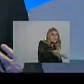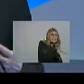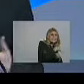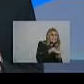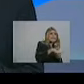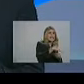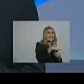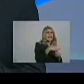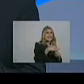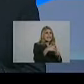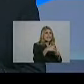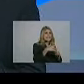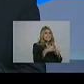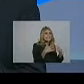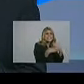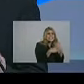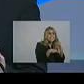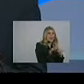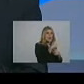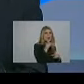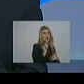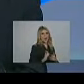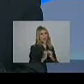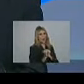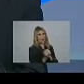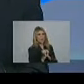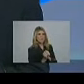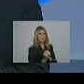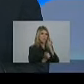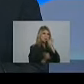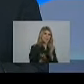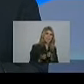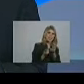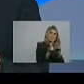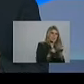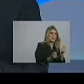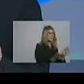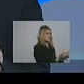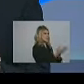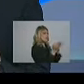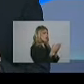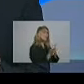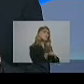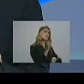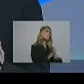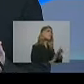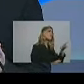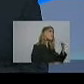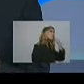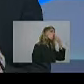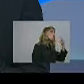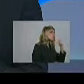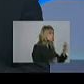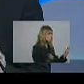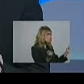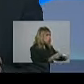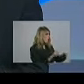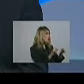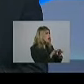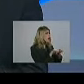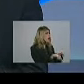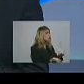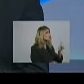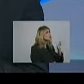os pobres convivem com os ricos, são criativas. Como é que você acha, Molon, que a gente pode fazer um Rio